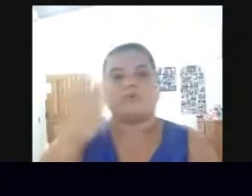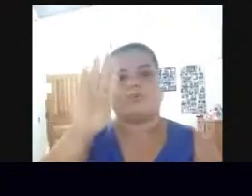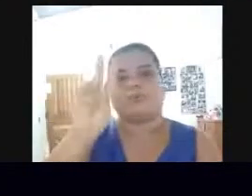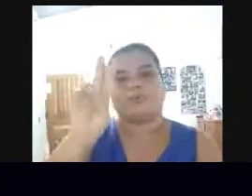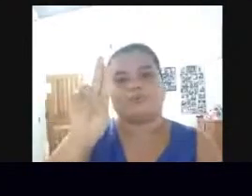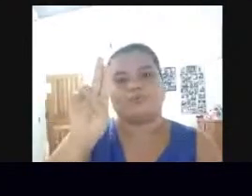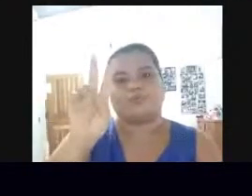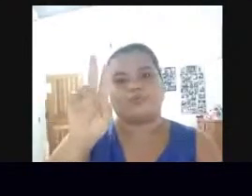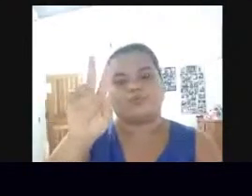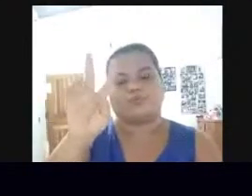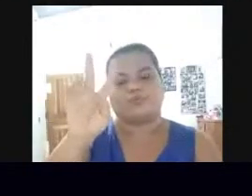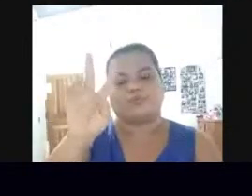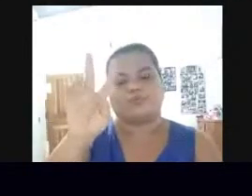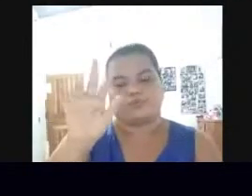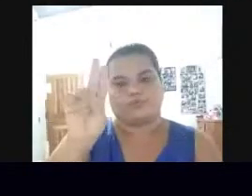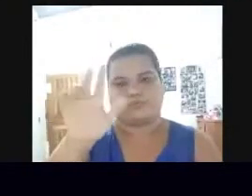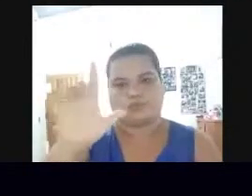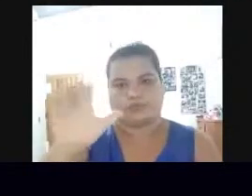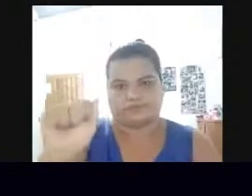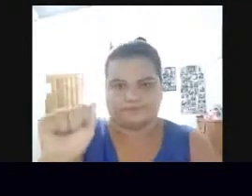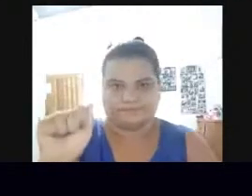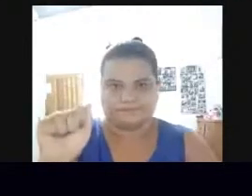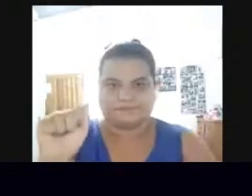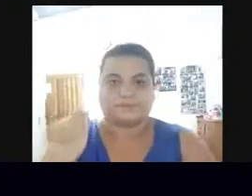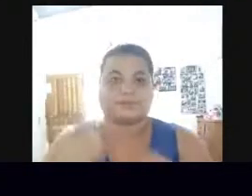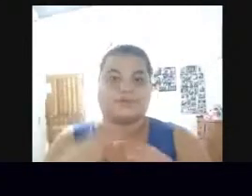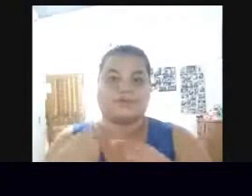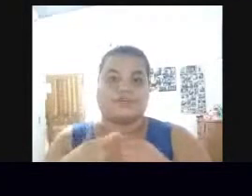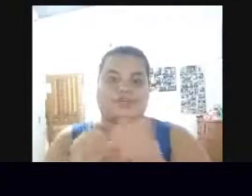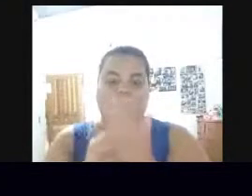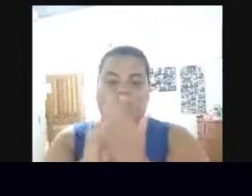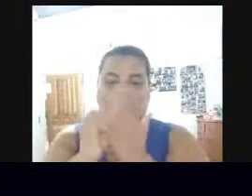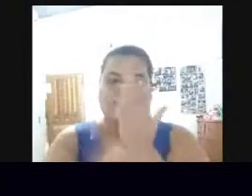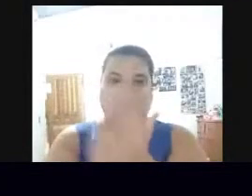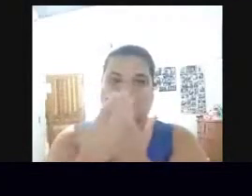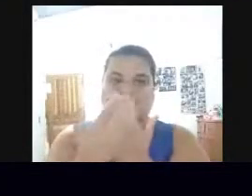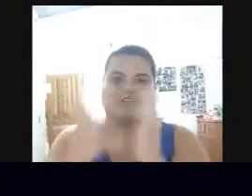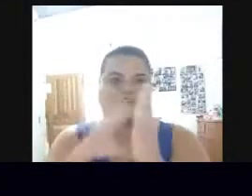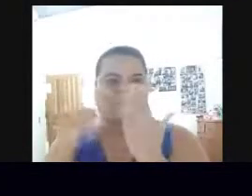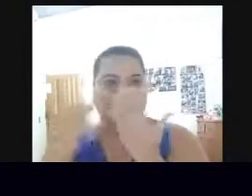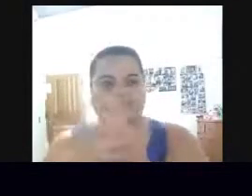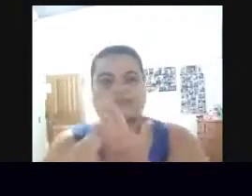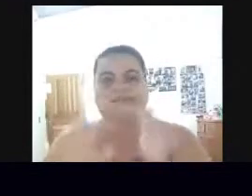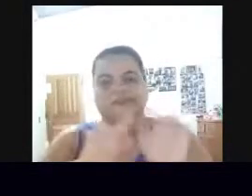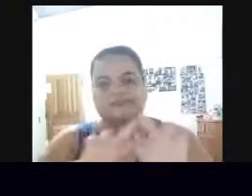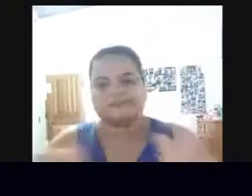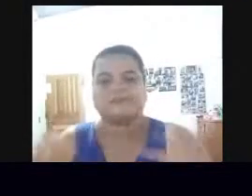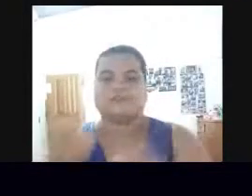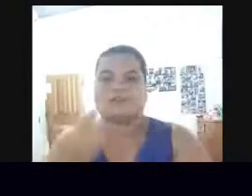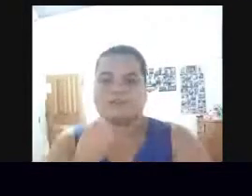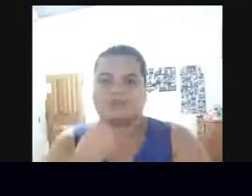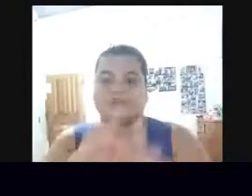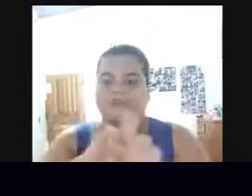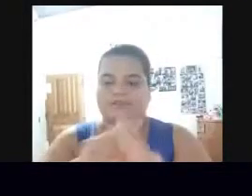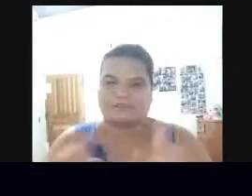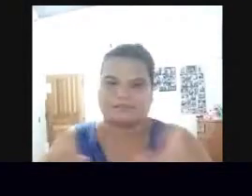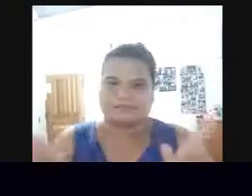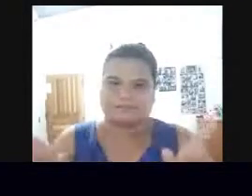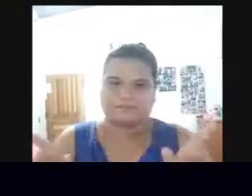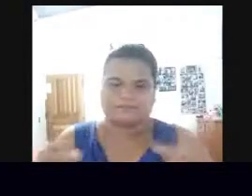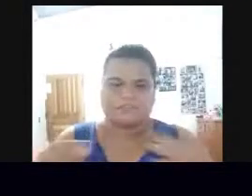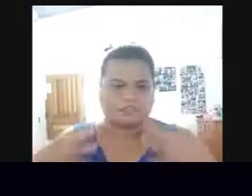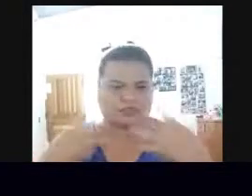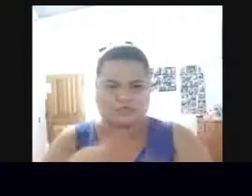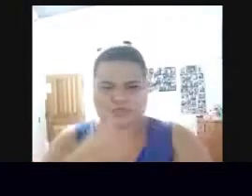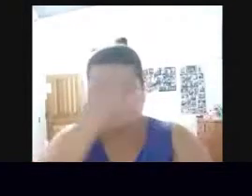por exemplo, ela é diferente. Né? Então, a gente pode ter uma aceitação. Vai acontecer com todos? A gente obrigatoriamente vai